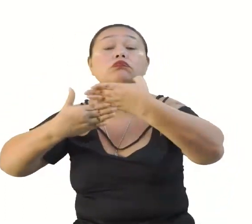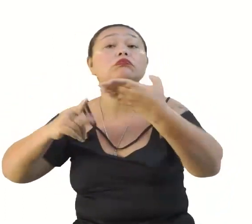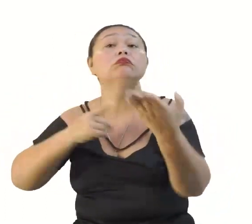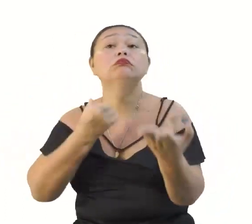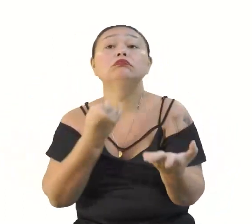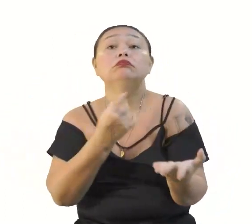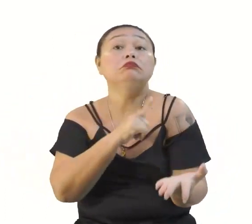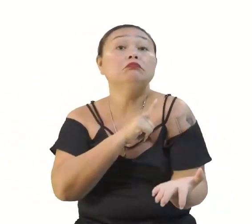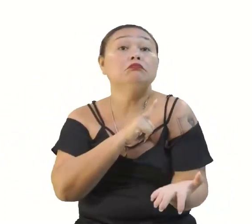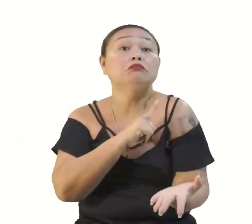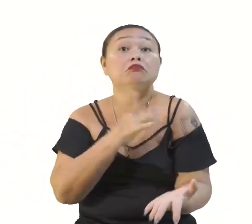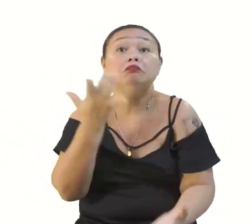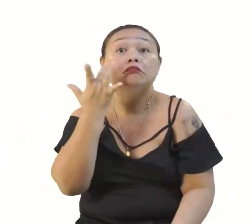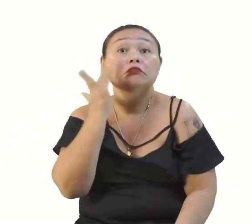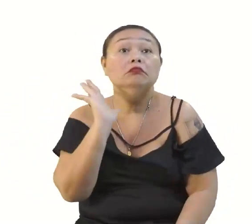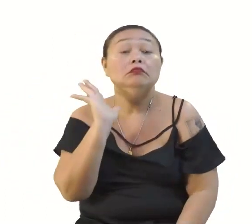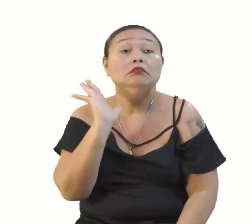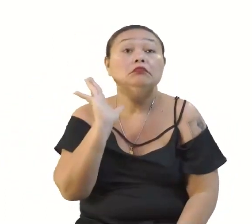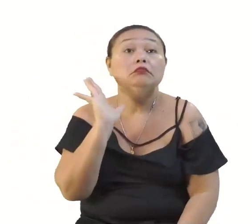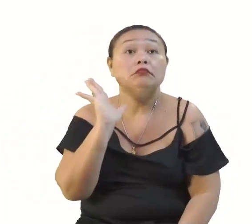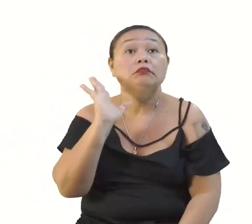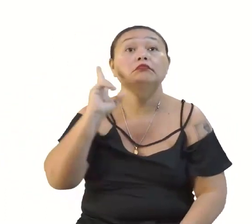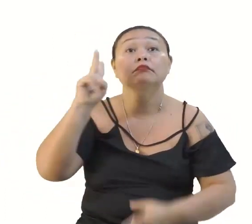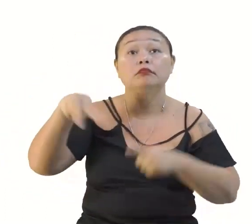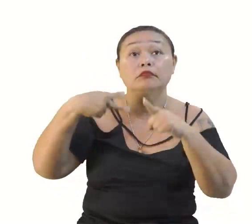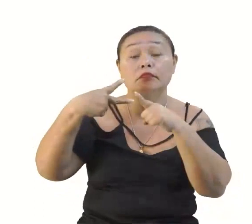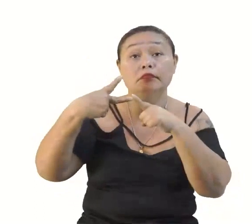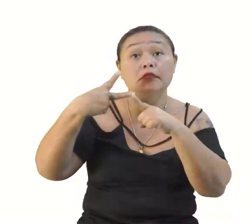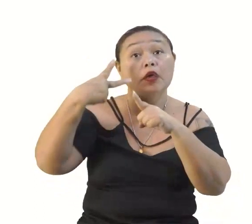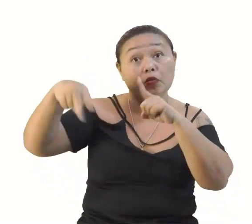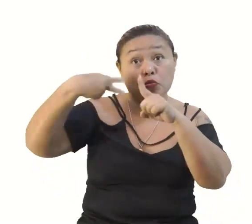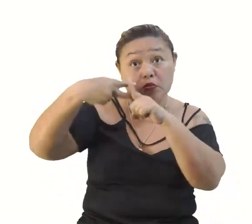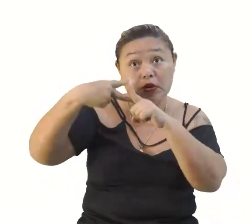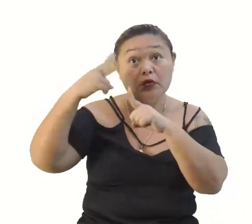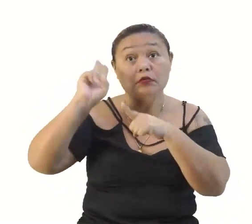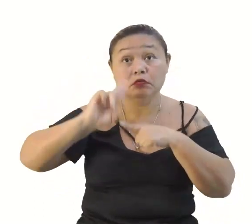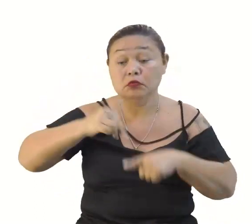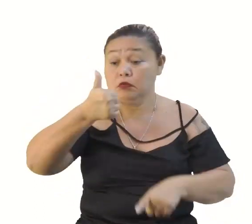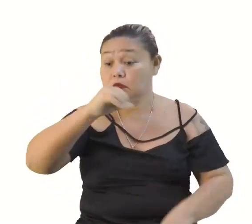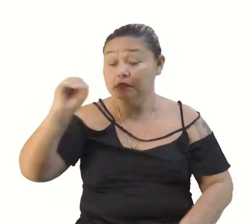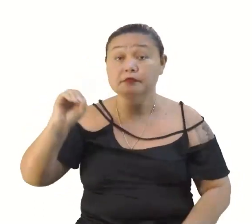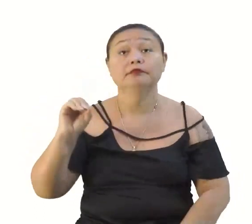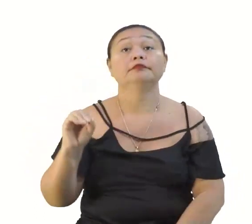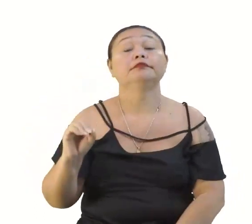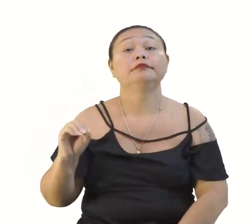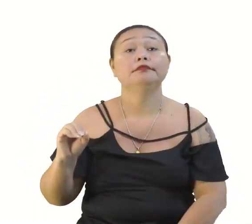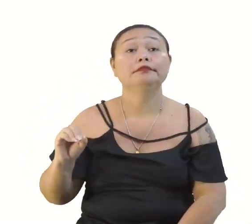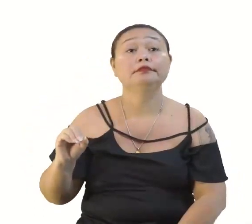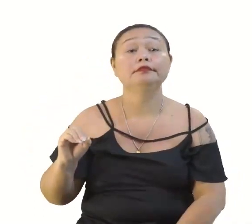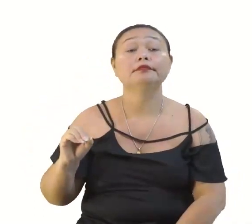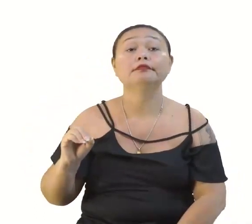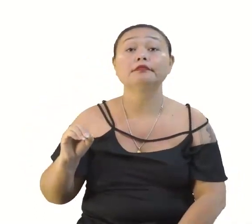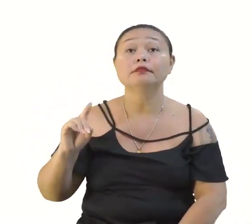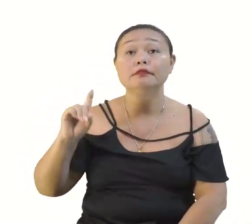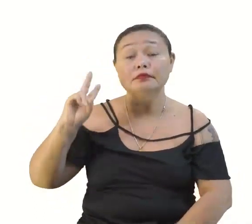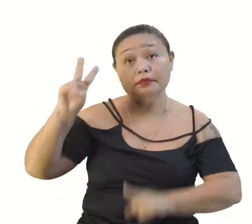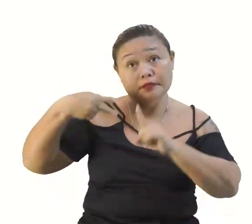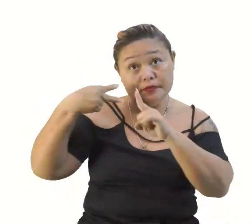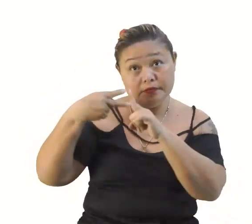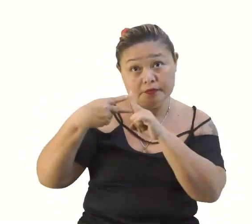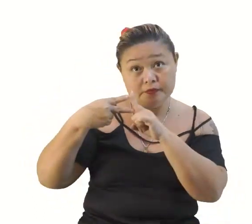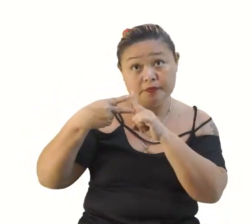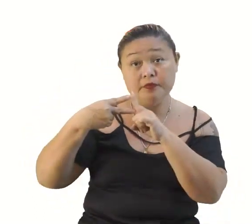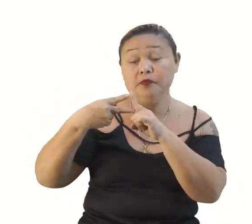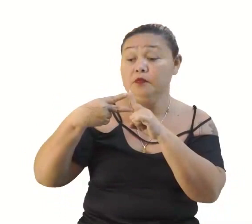Não sei. Não sei, mas então, se tivesse 2 a mais e dobrasse, o resultado então, era 100. 100. Então é o dobro, é